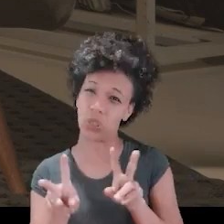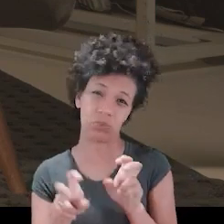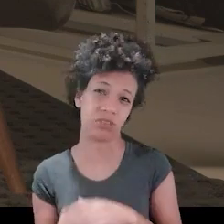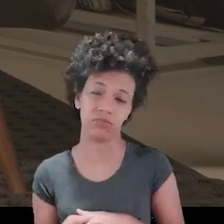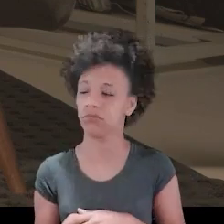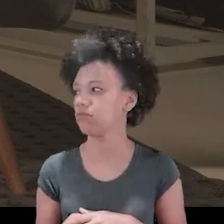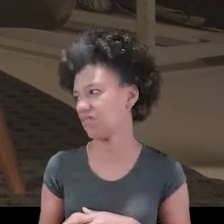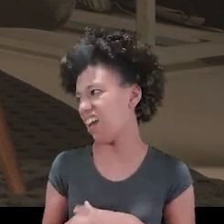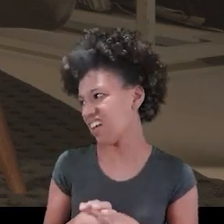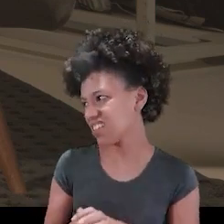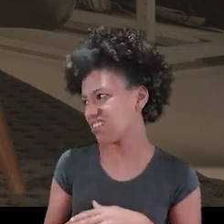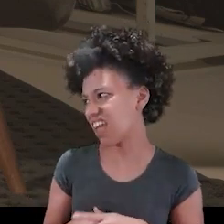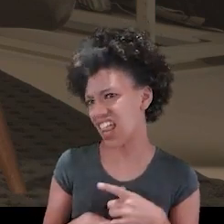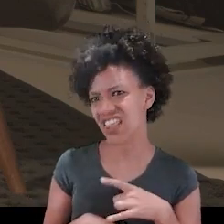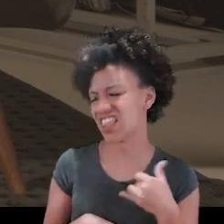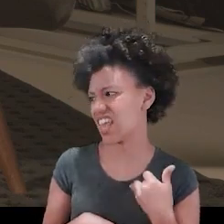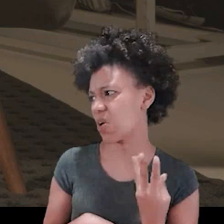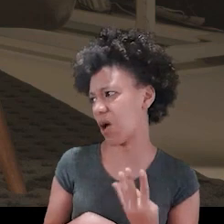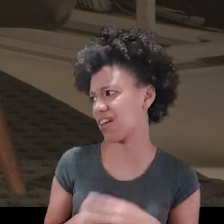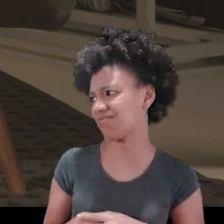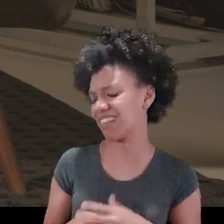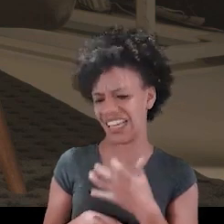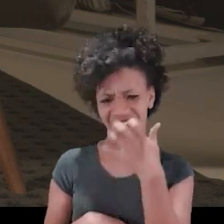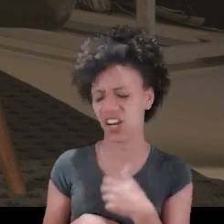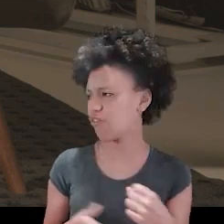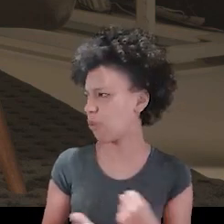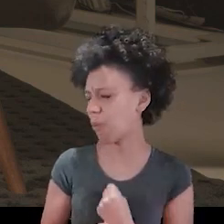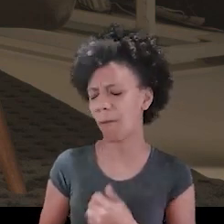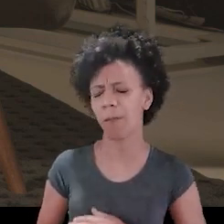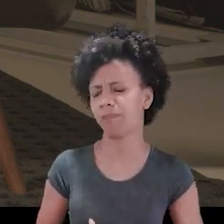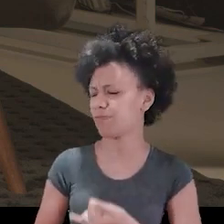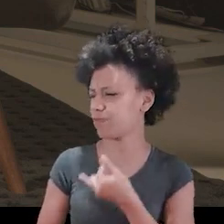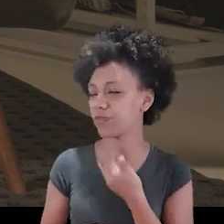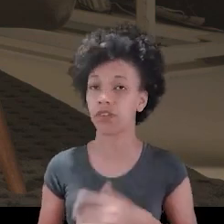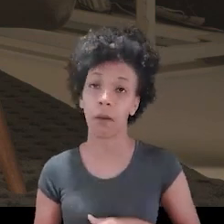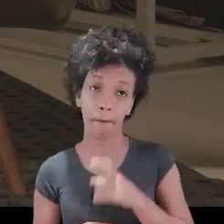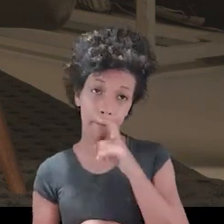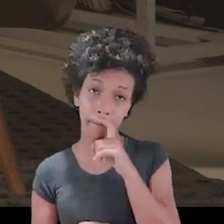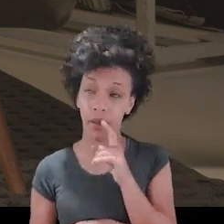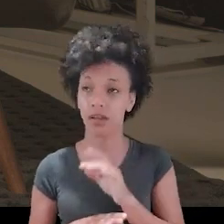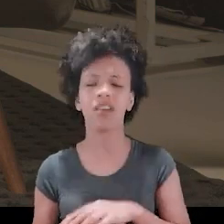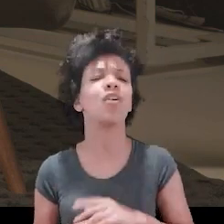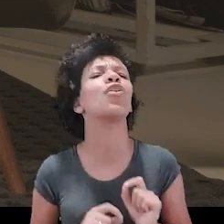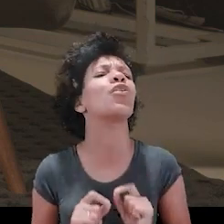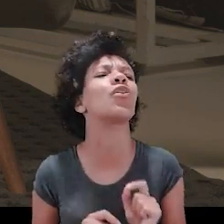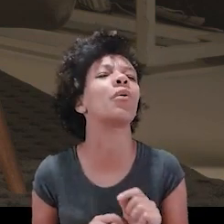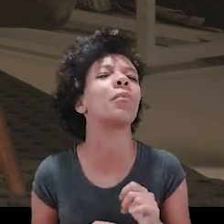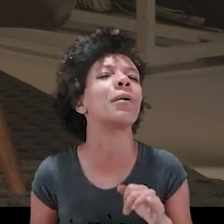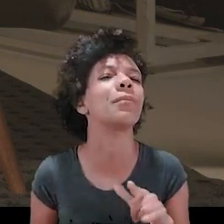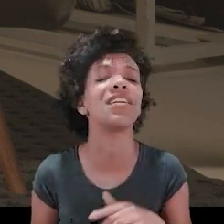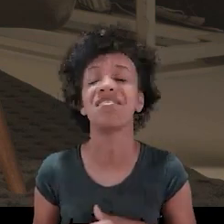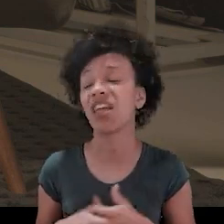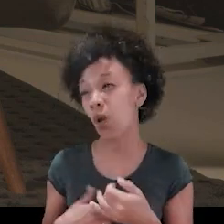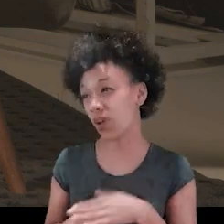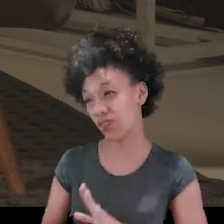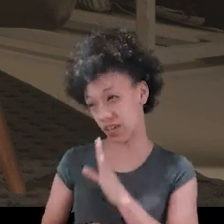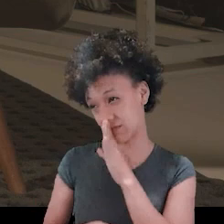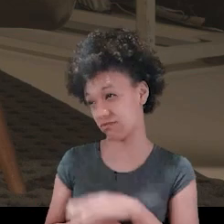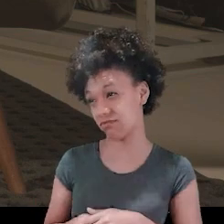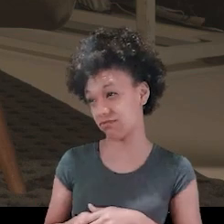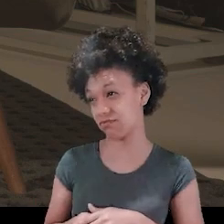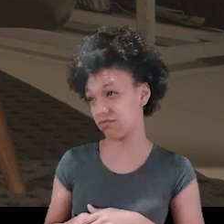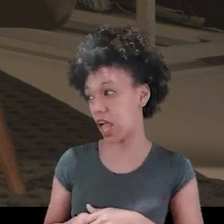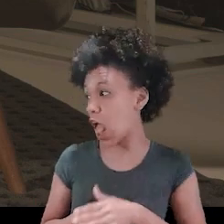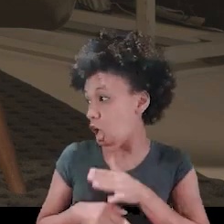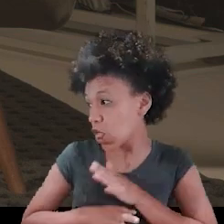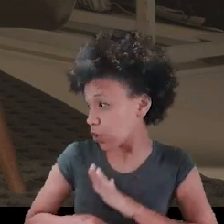o assunto que eu peço para o meu lado assim ele tem 4 anos ele é muito arrogante volta até público o Gabriel papai eu quero ficar como é que ele fala papel quero ficar